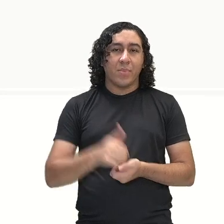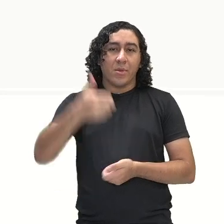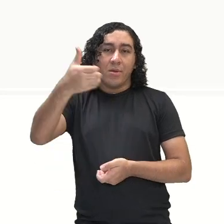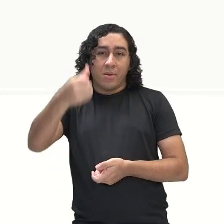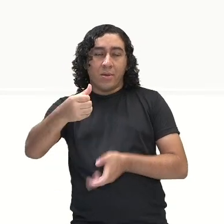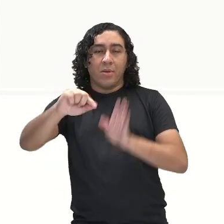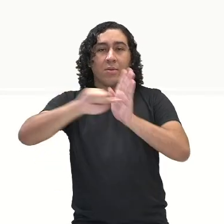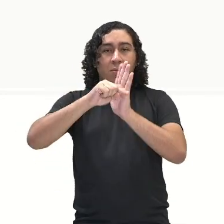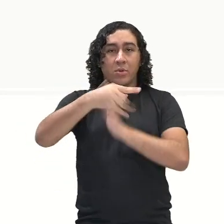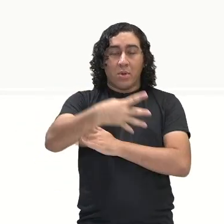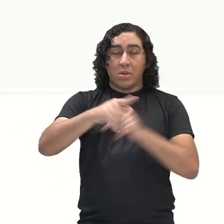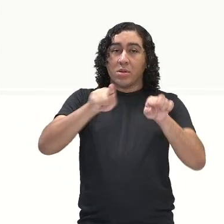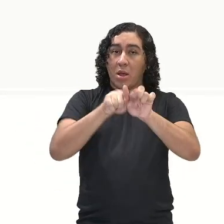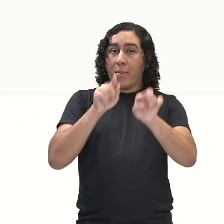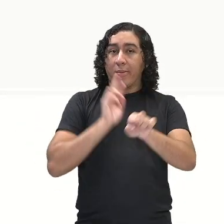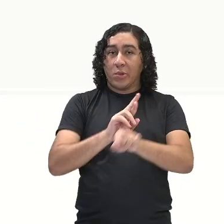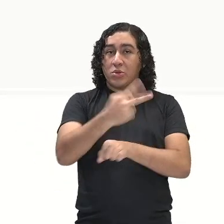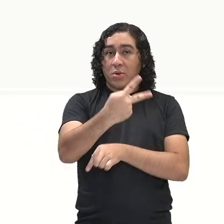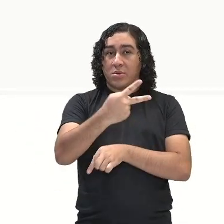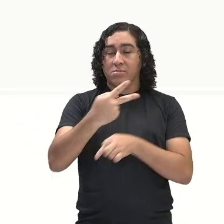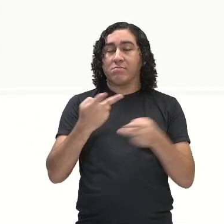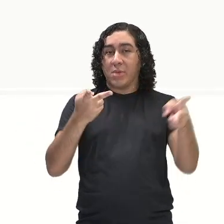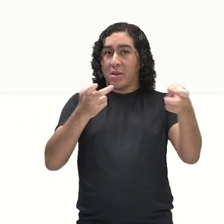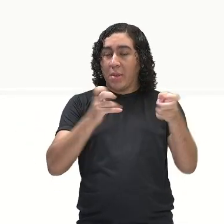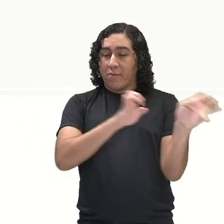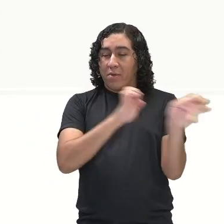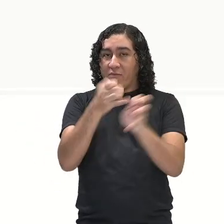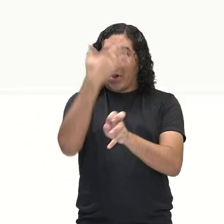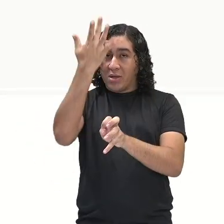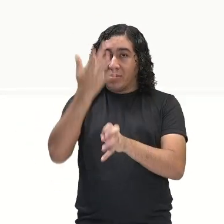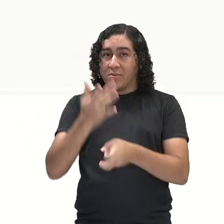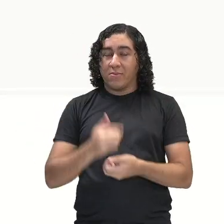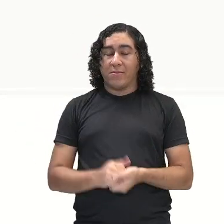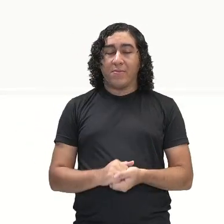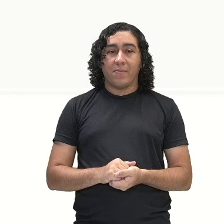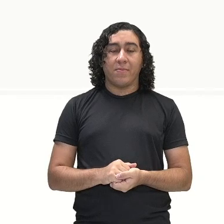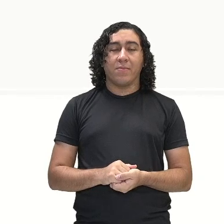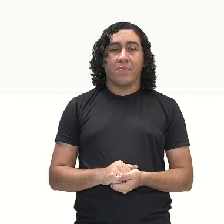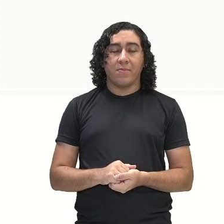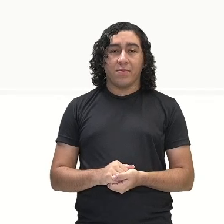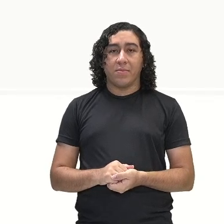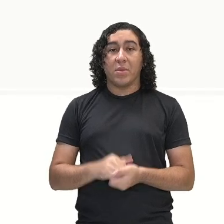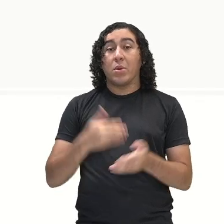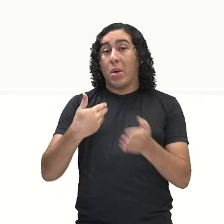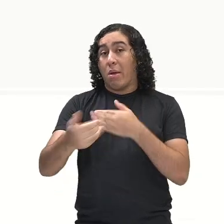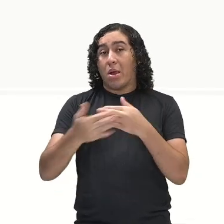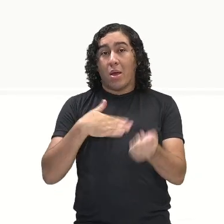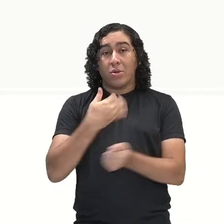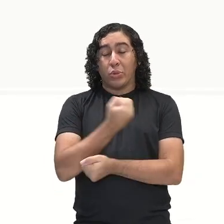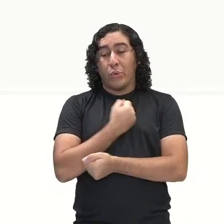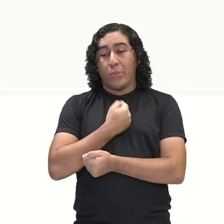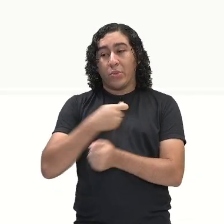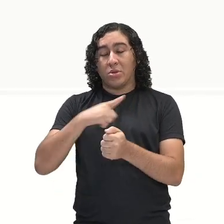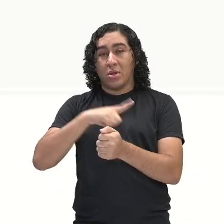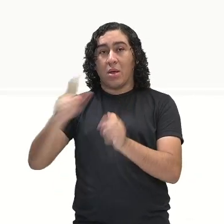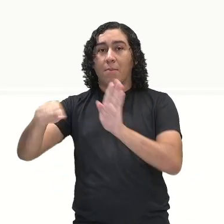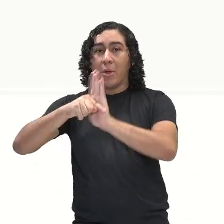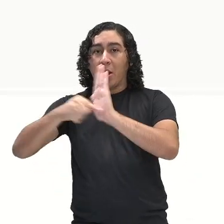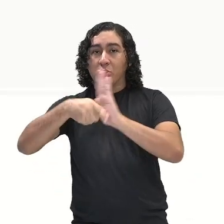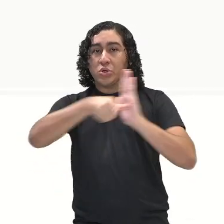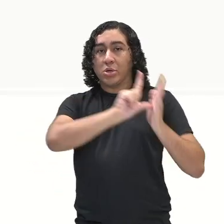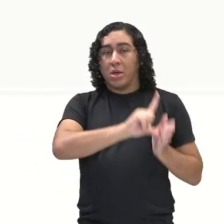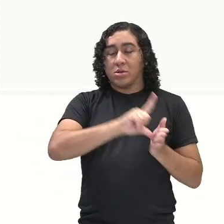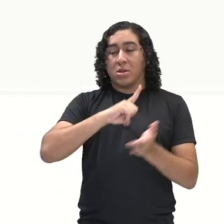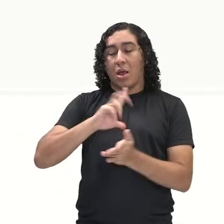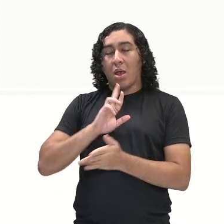menos 4, também vai dar 2. Então veja que qualquer termo que você pegar, né, e subtrair com o anterior, você vai obter